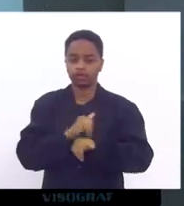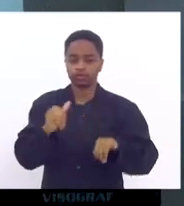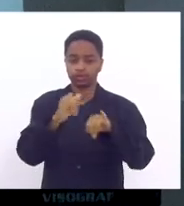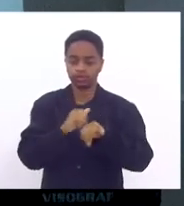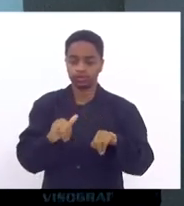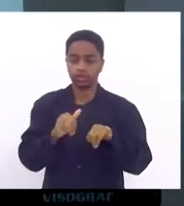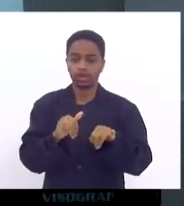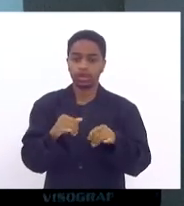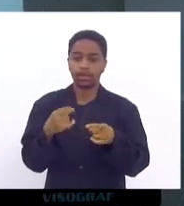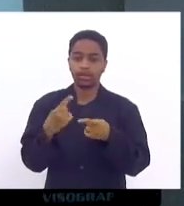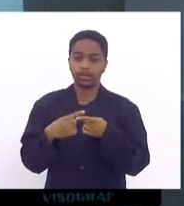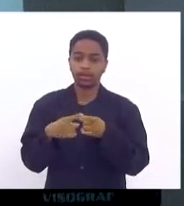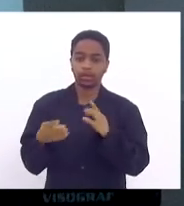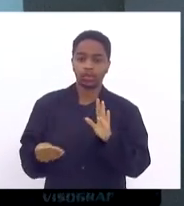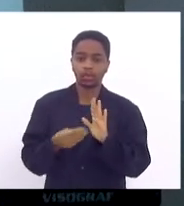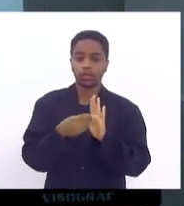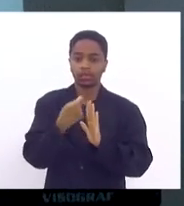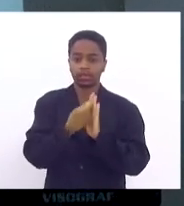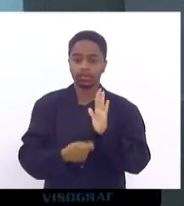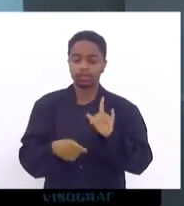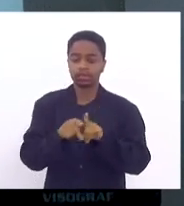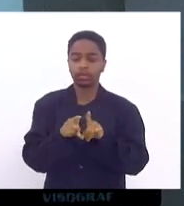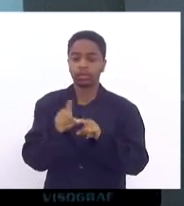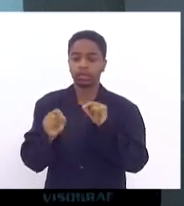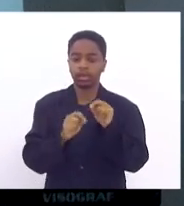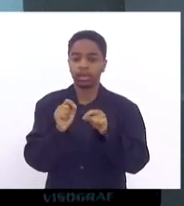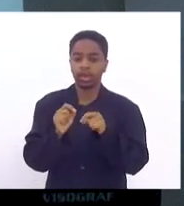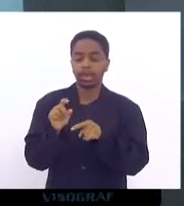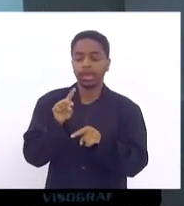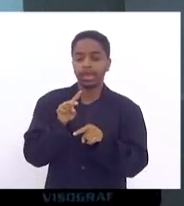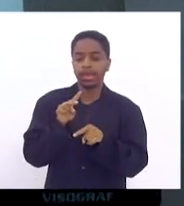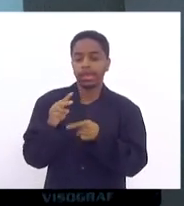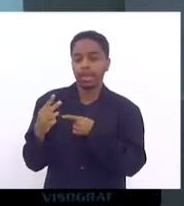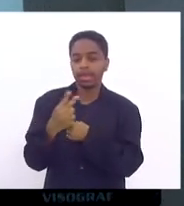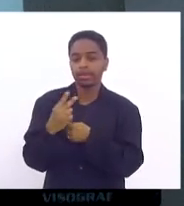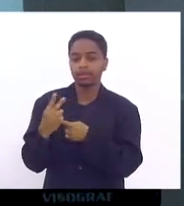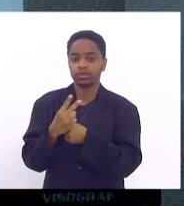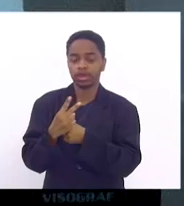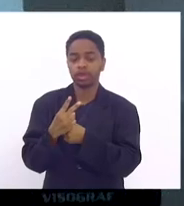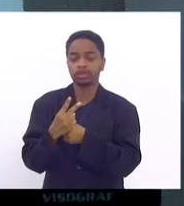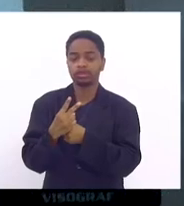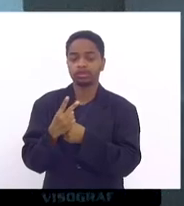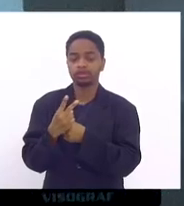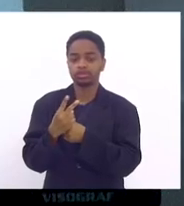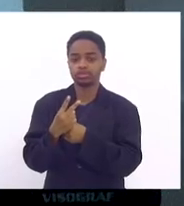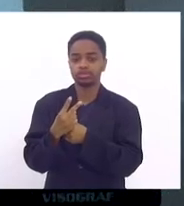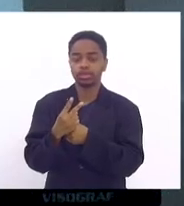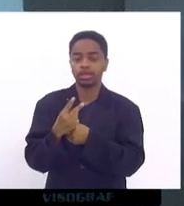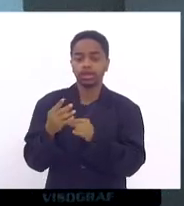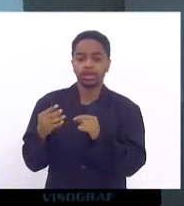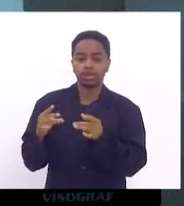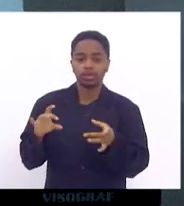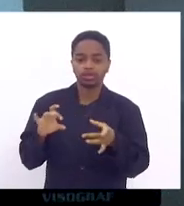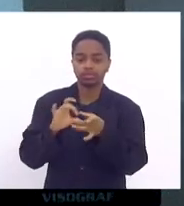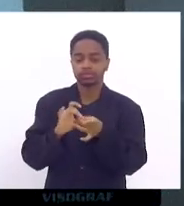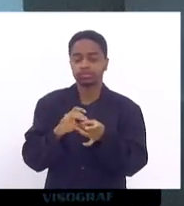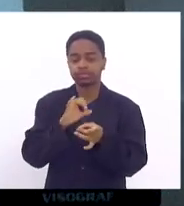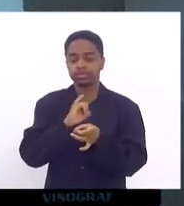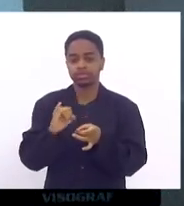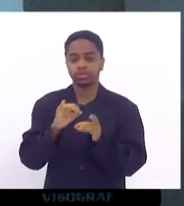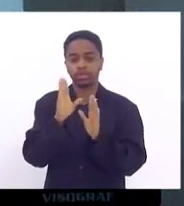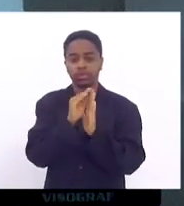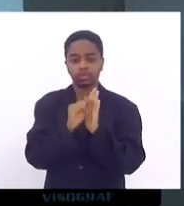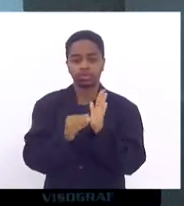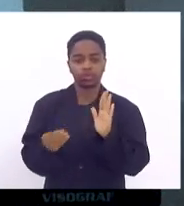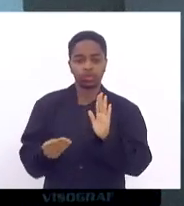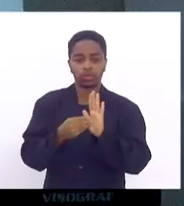texto que a imunidade dos parlamentares se estende né Aos conteúdos que eles postem nas redes sociais só que